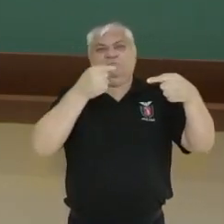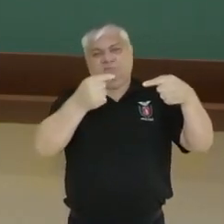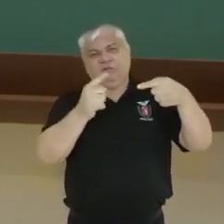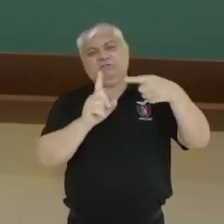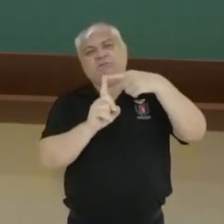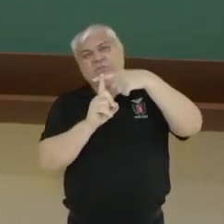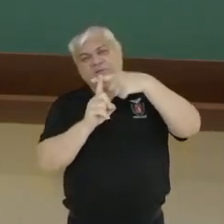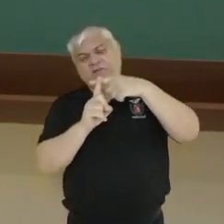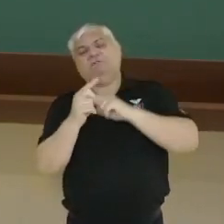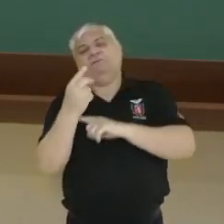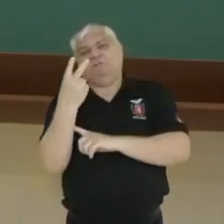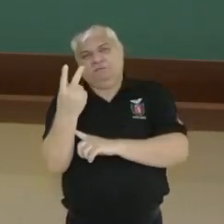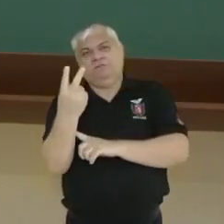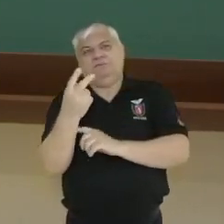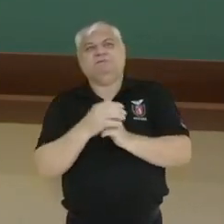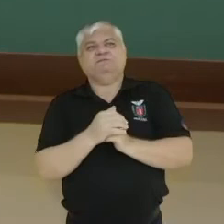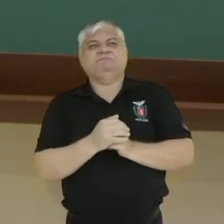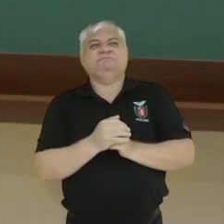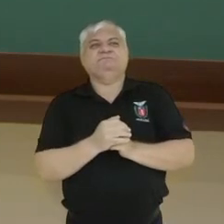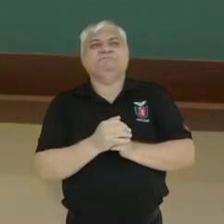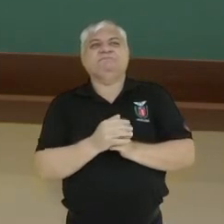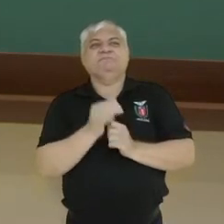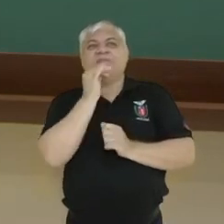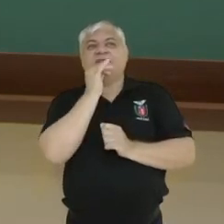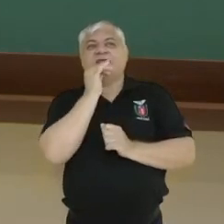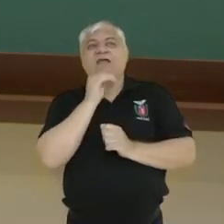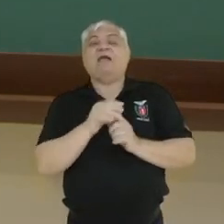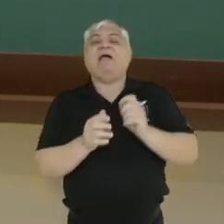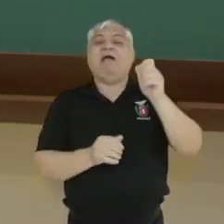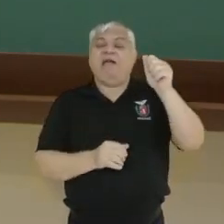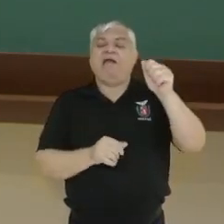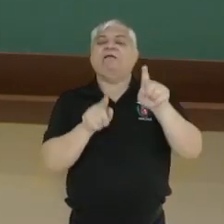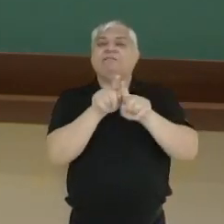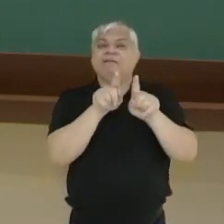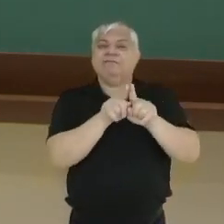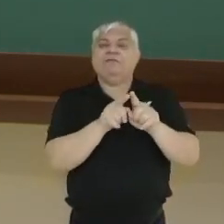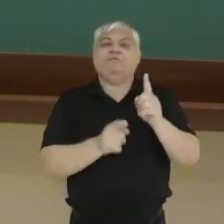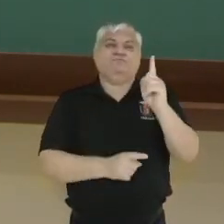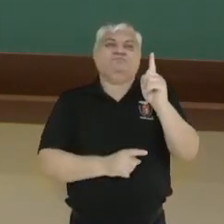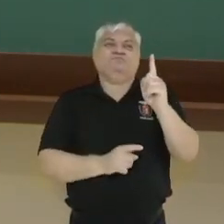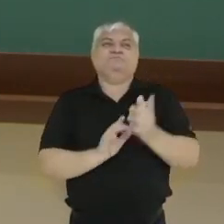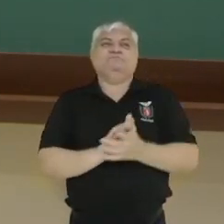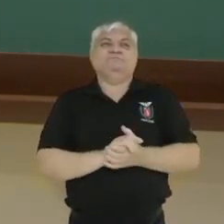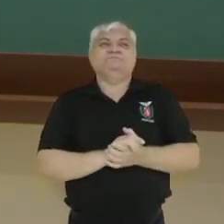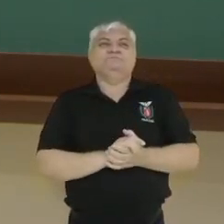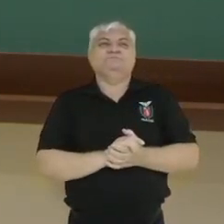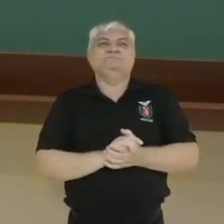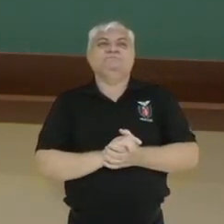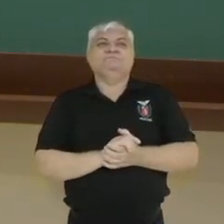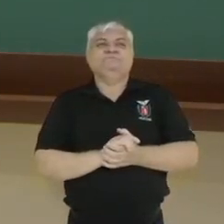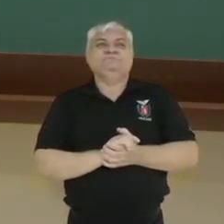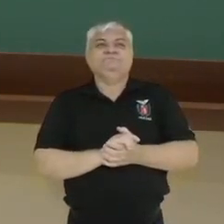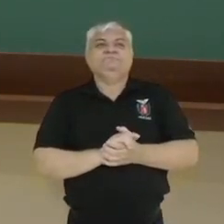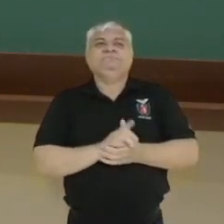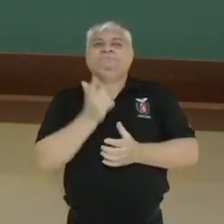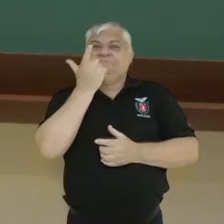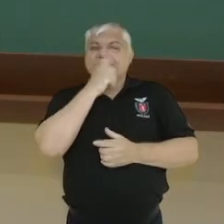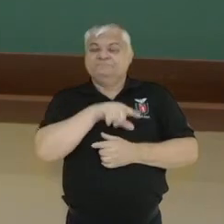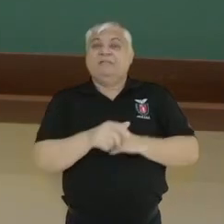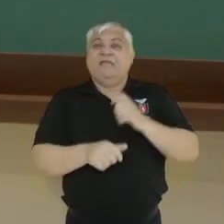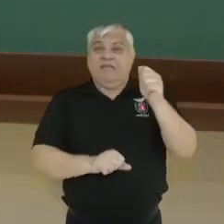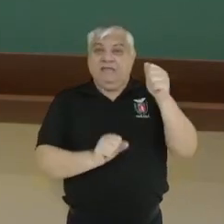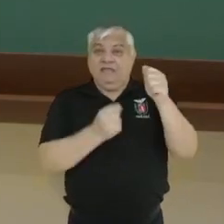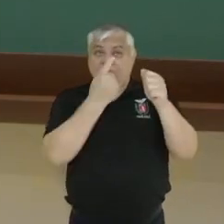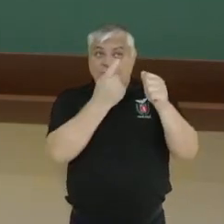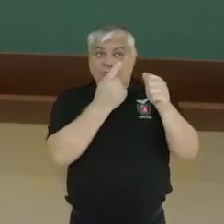mais, seria o sinal oposto. E o valor de A, que nesse caso vale 1. Portanto, a gente tem que o A